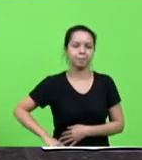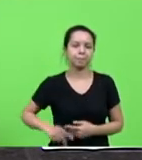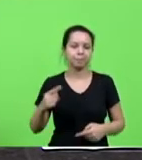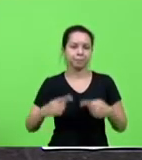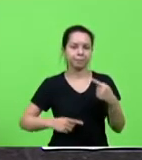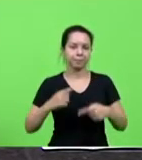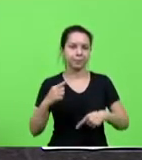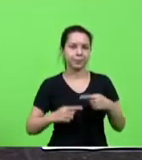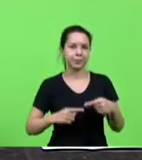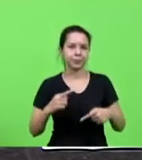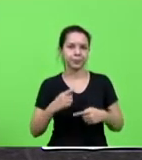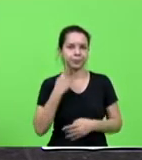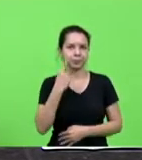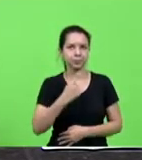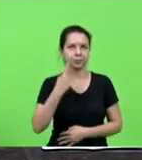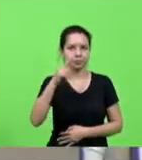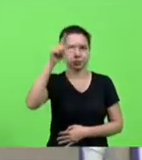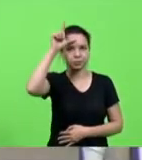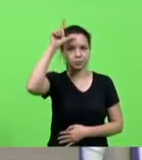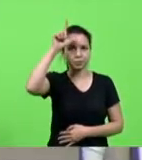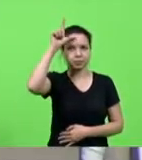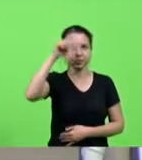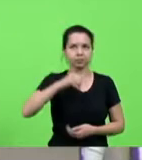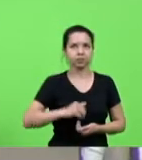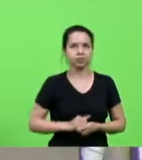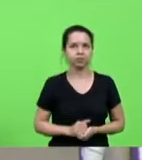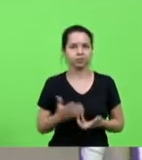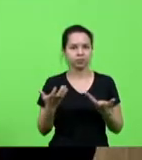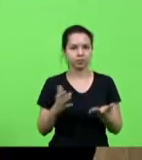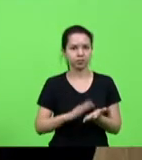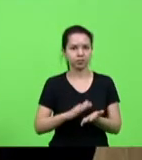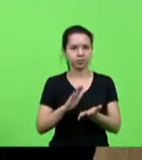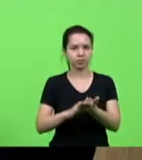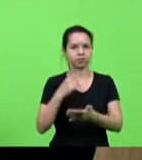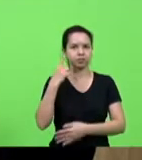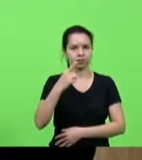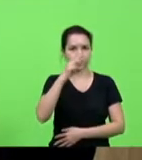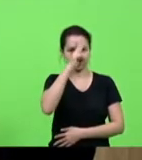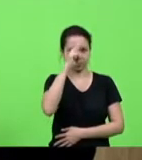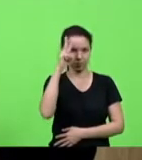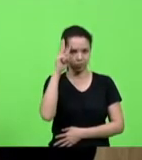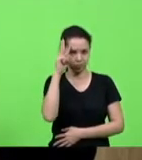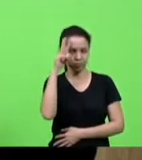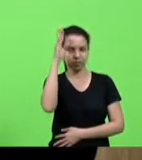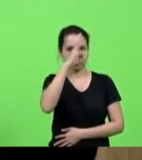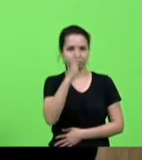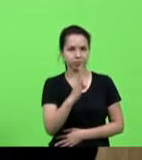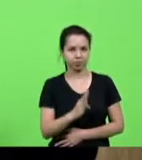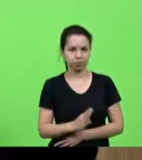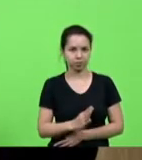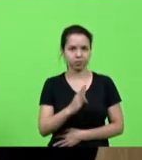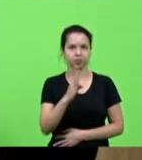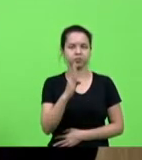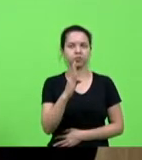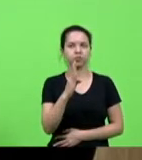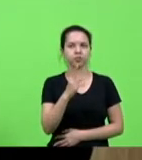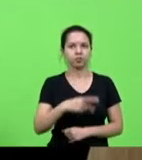com a palavra, o deputado Sargento Lima. Quero parabenizar o deputado Valnei Weber. O Brasil é um país cristão,